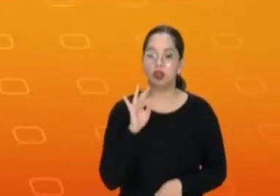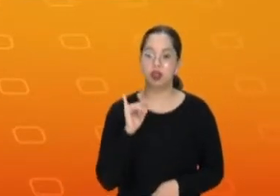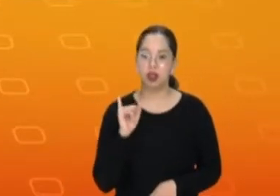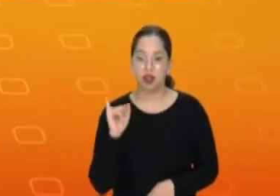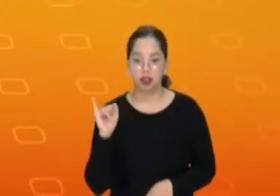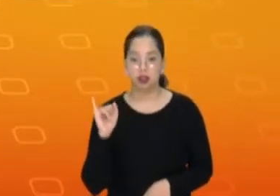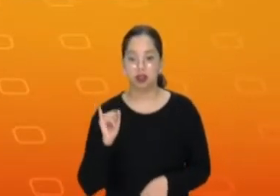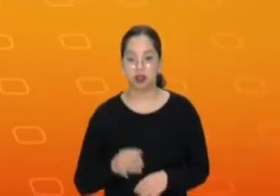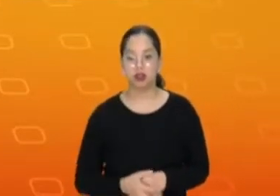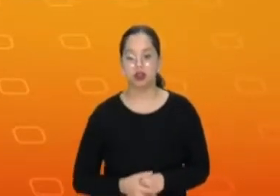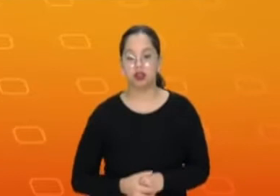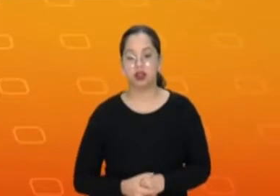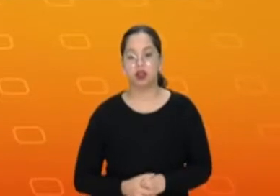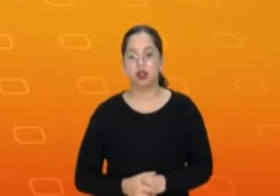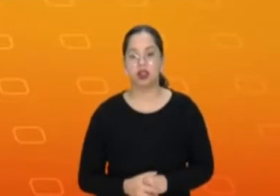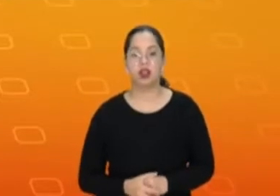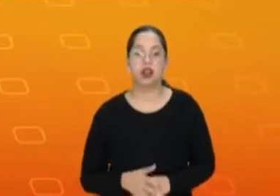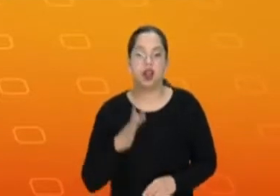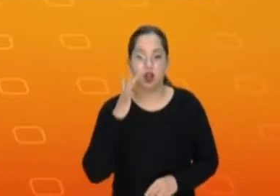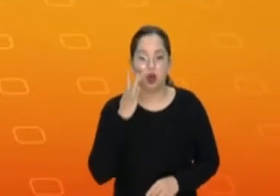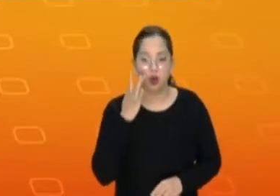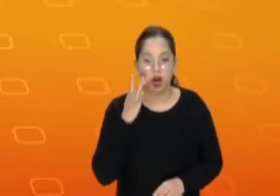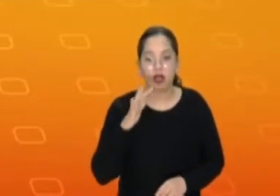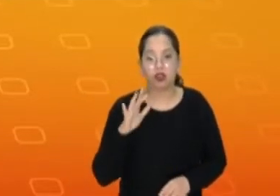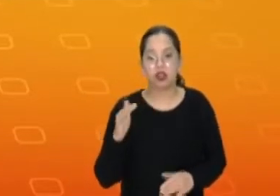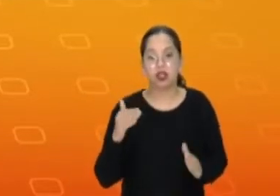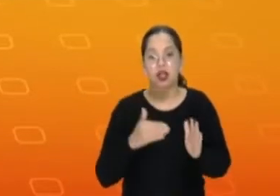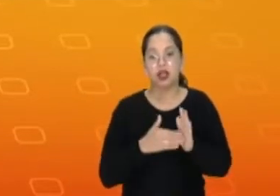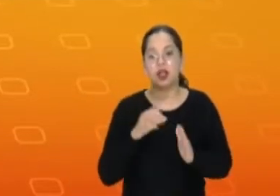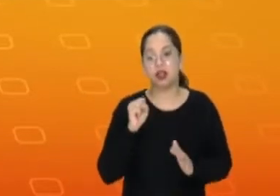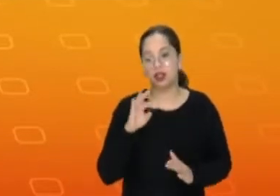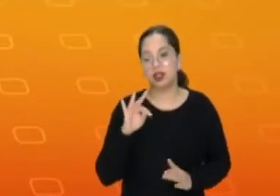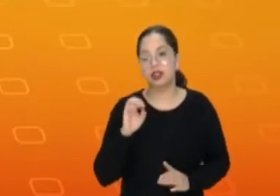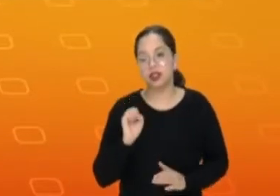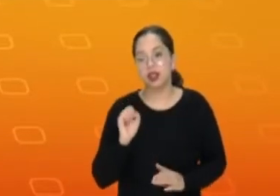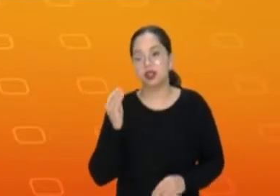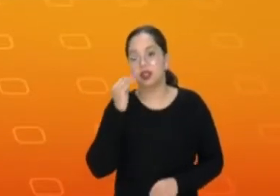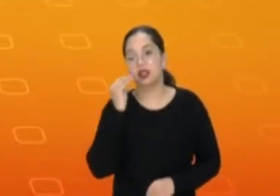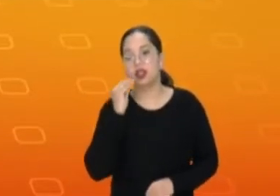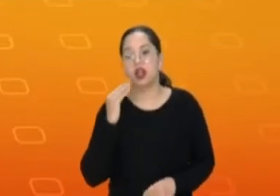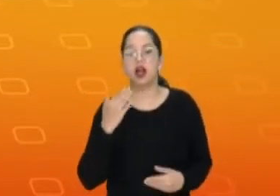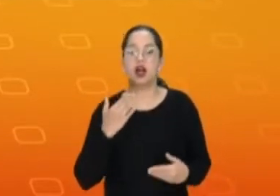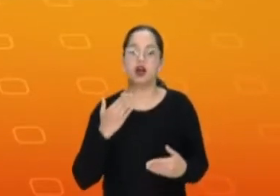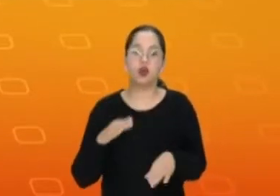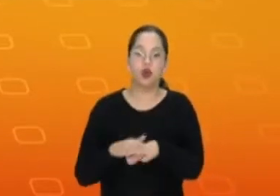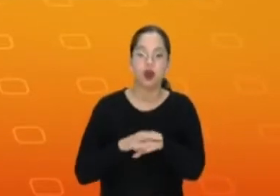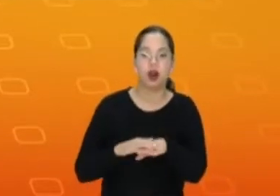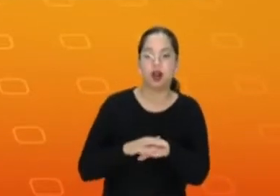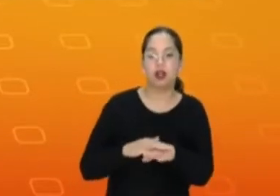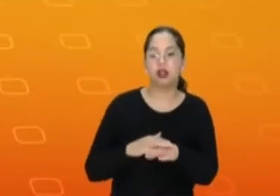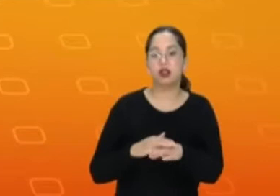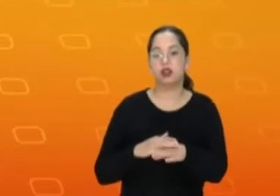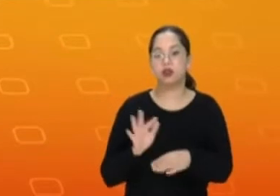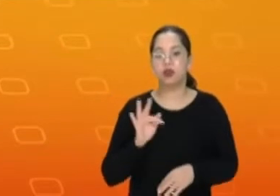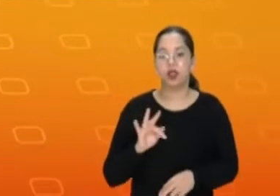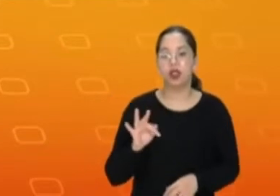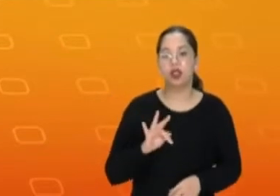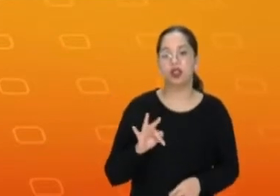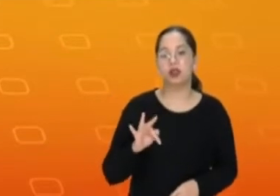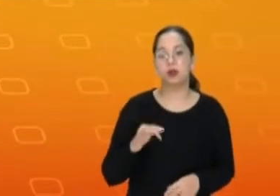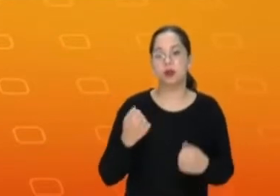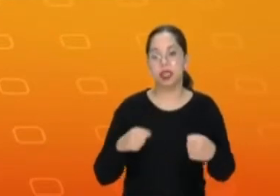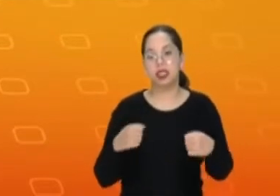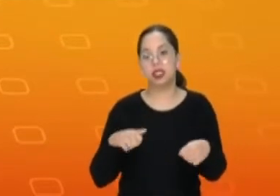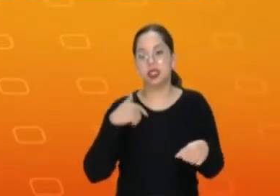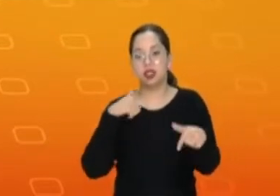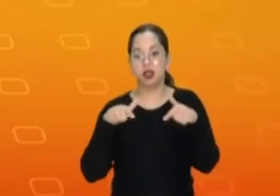a SET, com essa necessidade também de ter uma relação com a área acadêmica, precisa fazer um trabalho em que